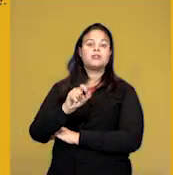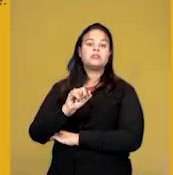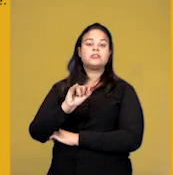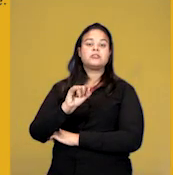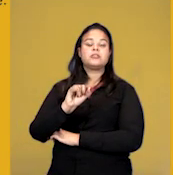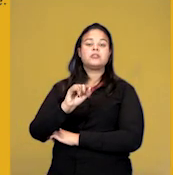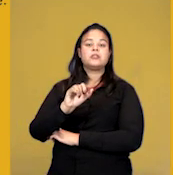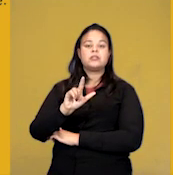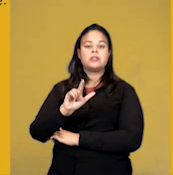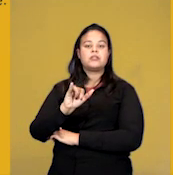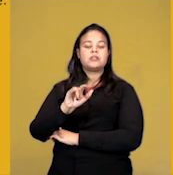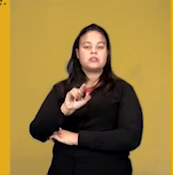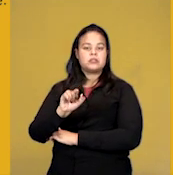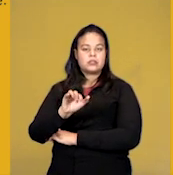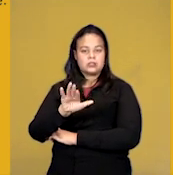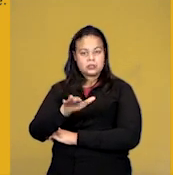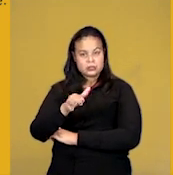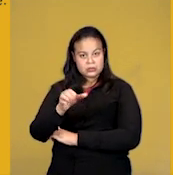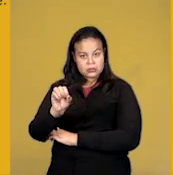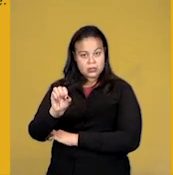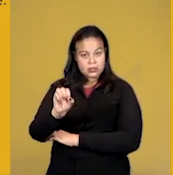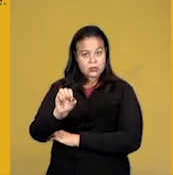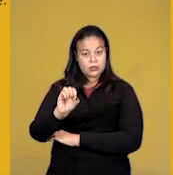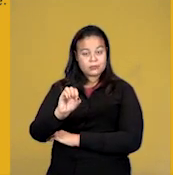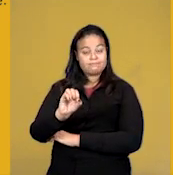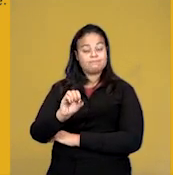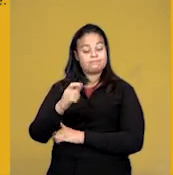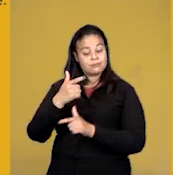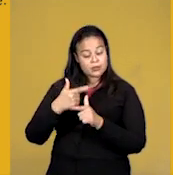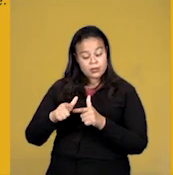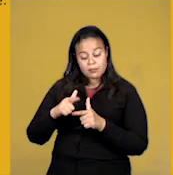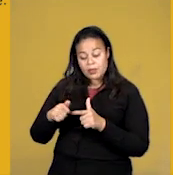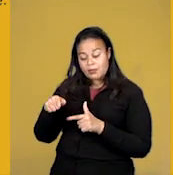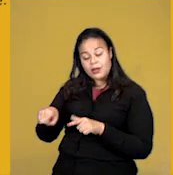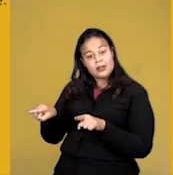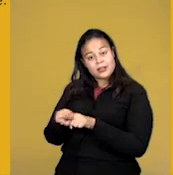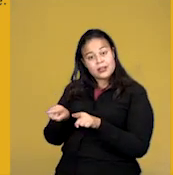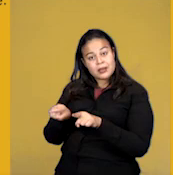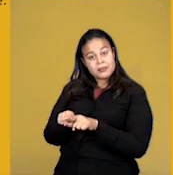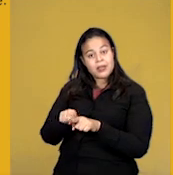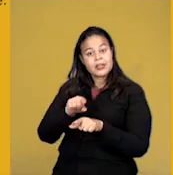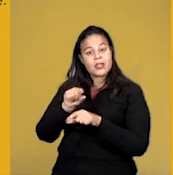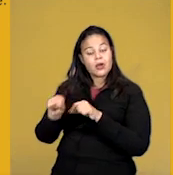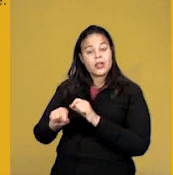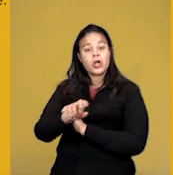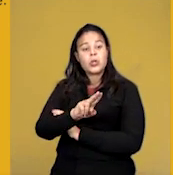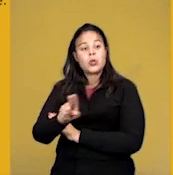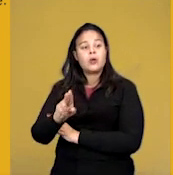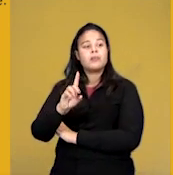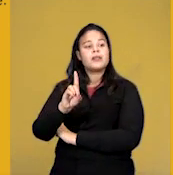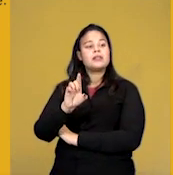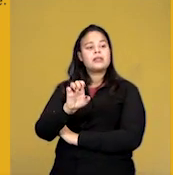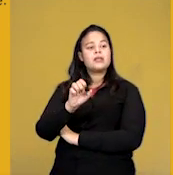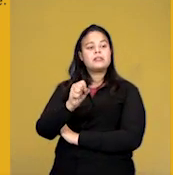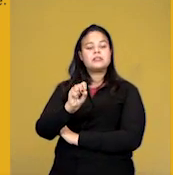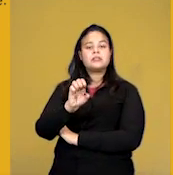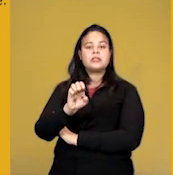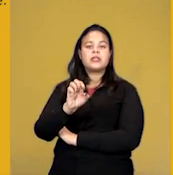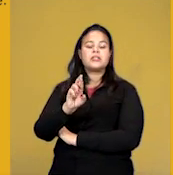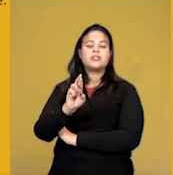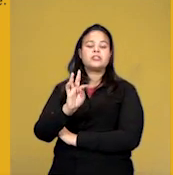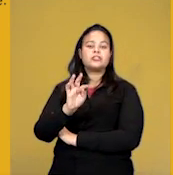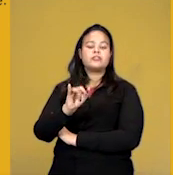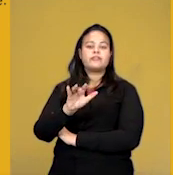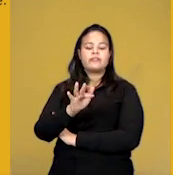a gente tem aqui uma outra consequência do desmatamento, que é a desertificação, que é caracterizado por uma